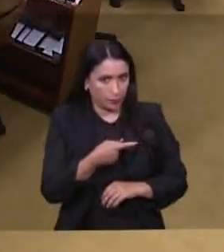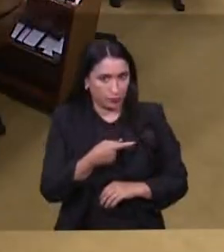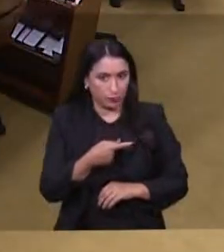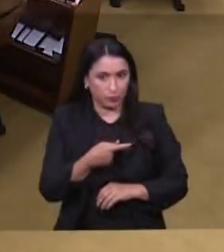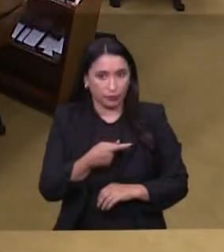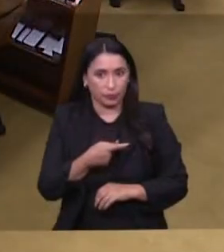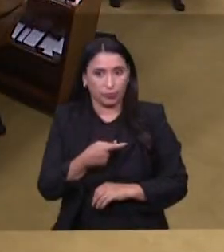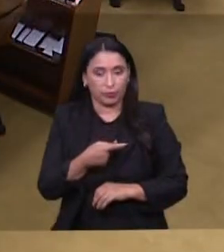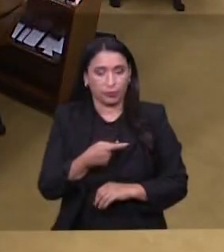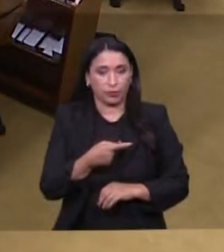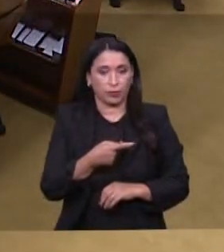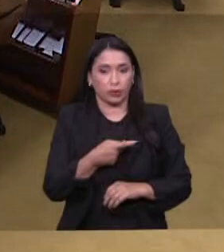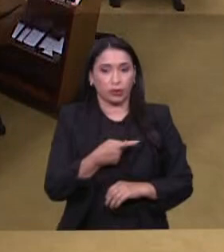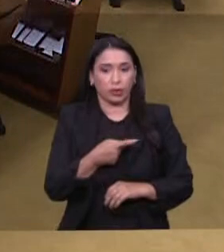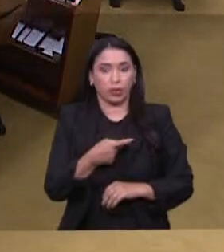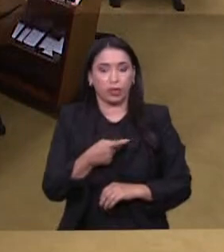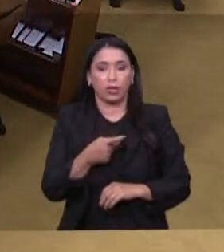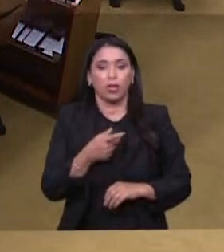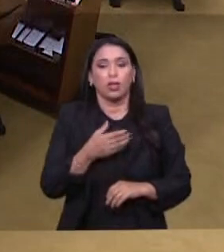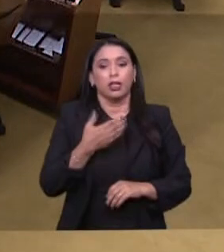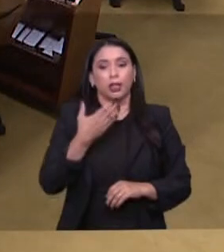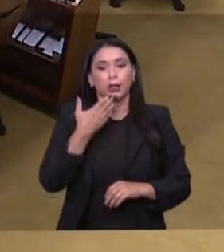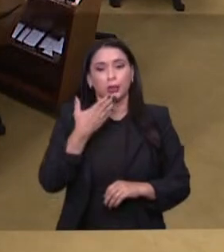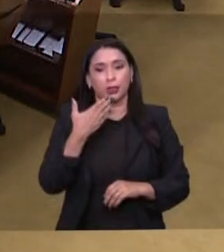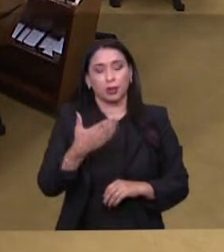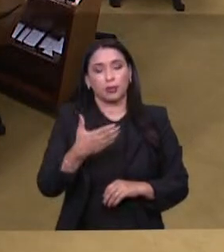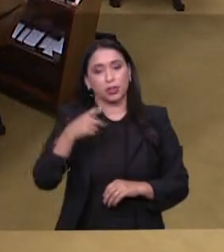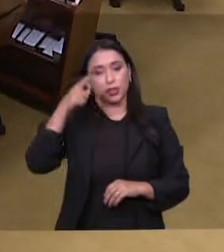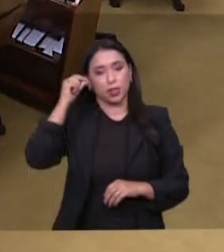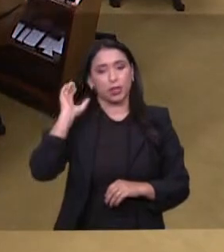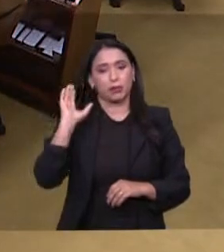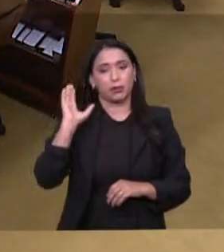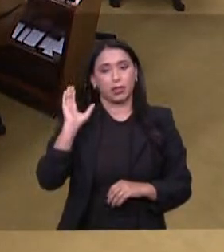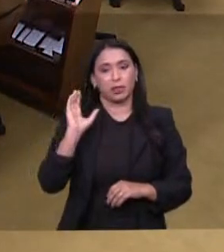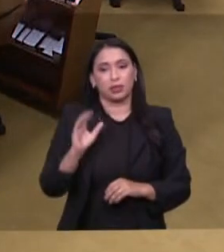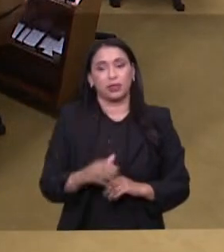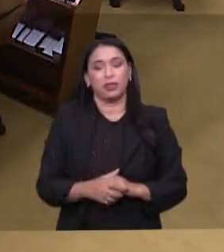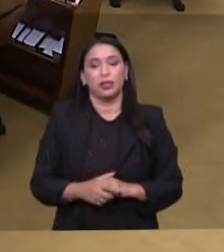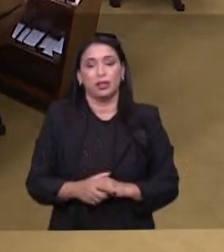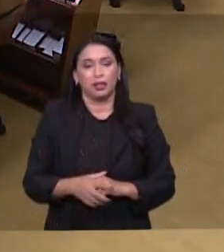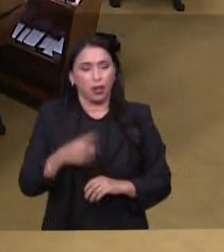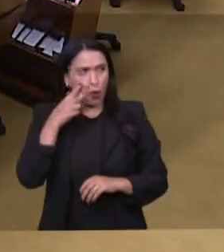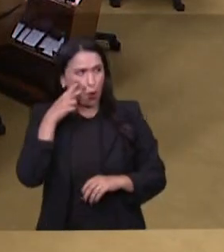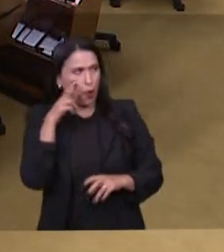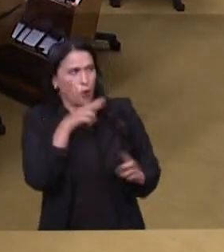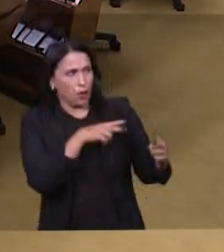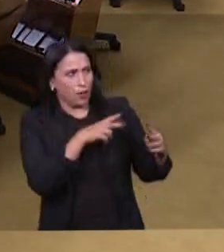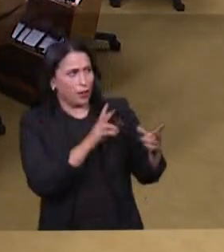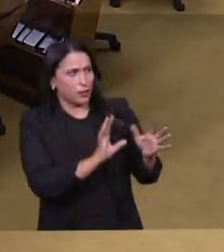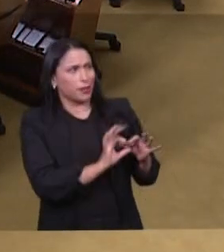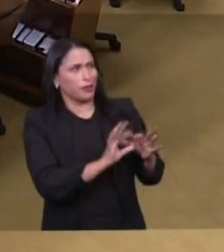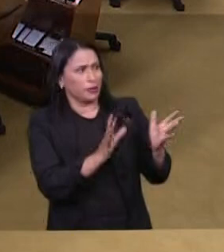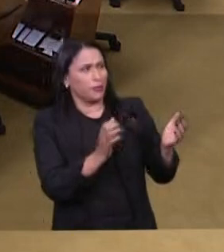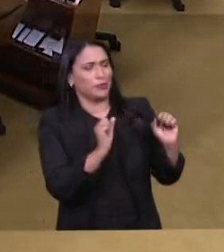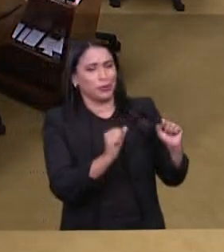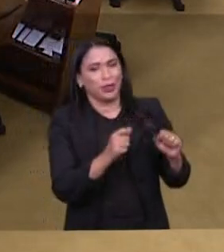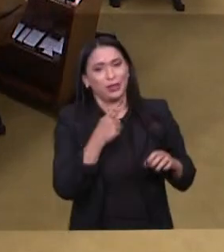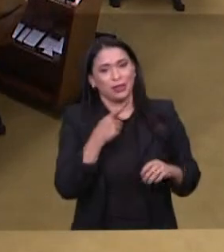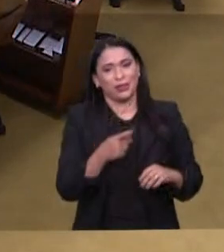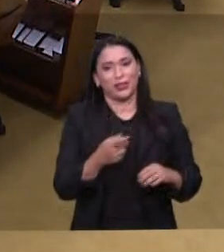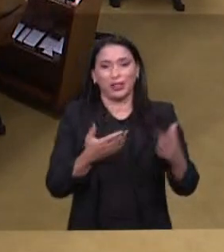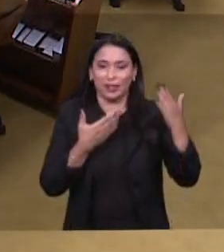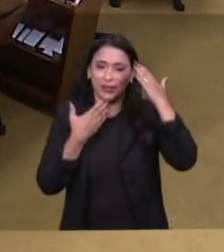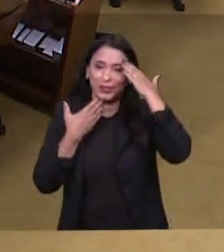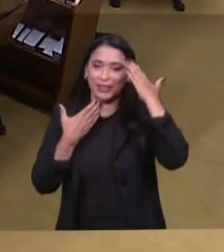Eu iria pedir ao presidente, mas se Vossa Excelência me concede uma parte... Eu, só de olhar para Vossa Excelência, já concedi. Eu